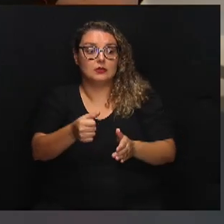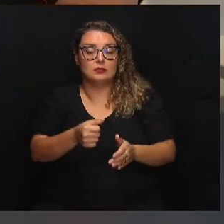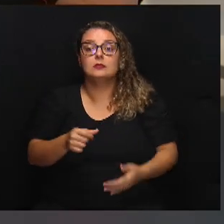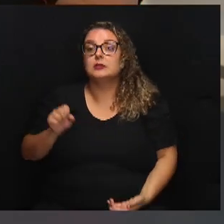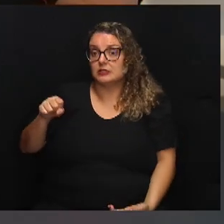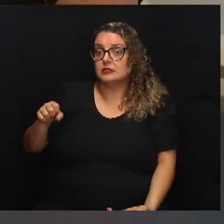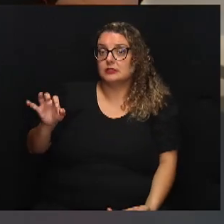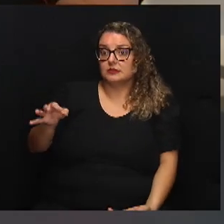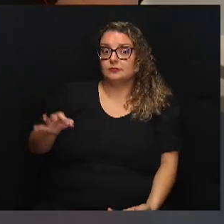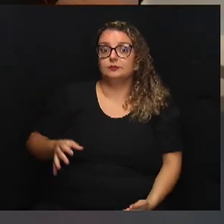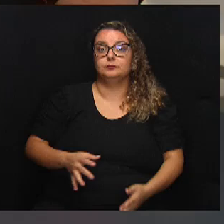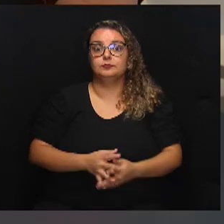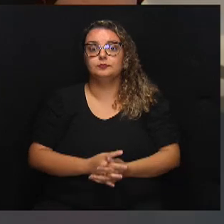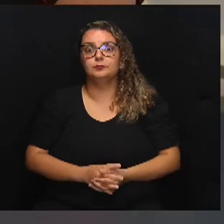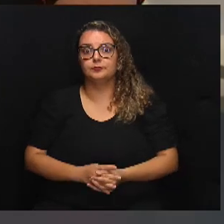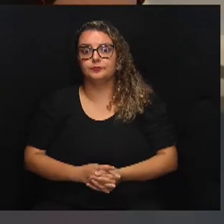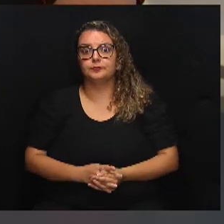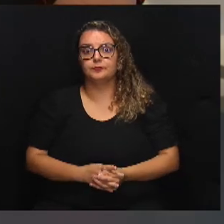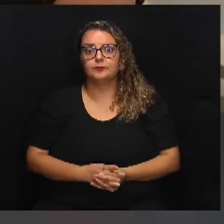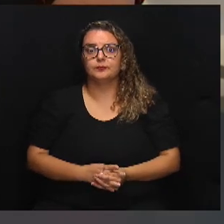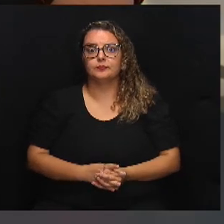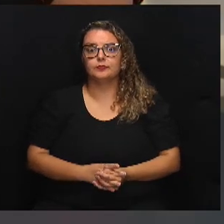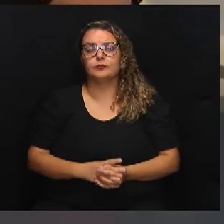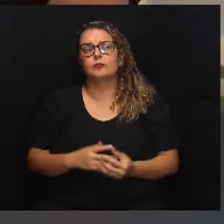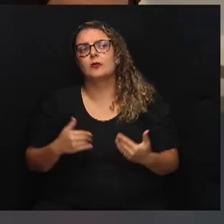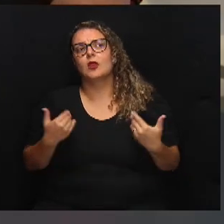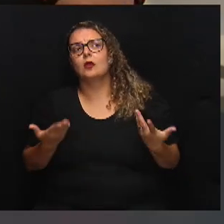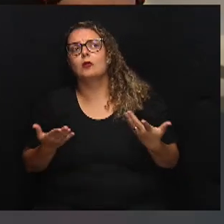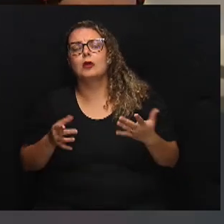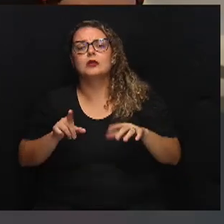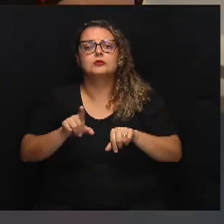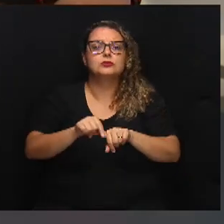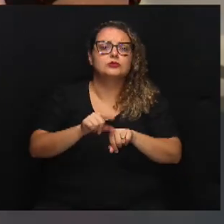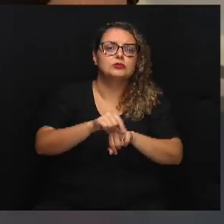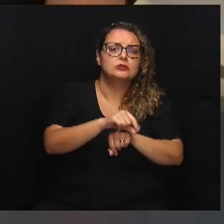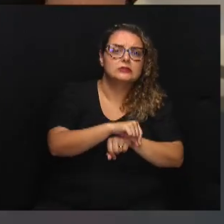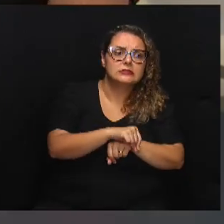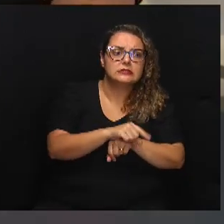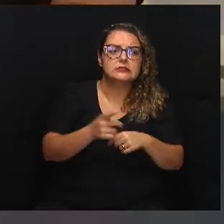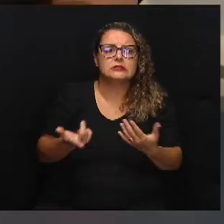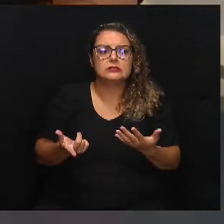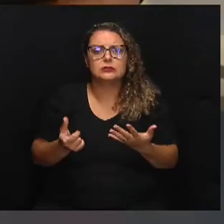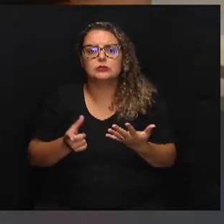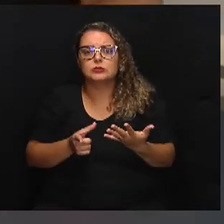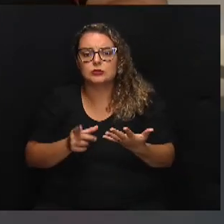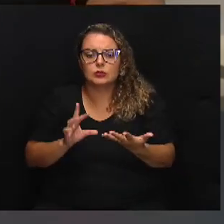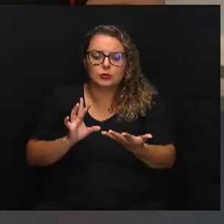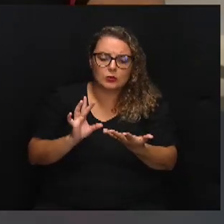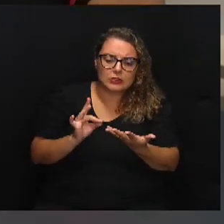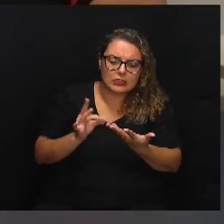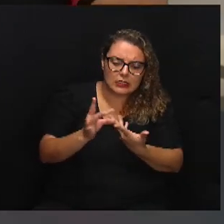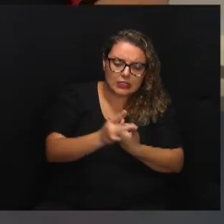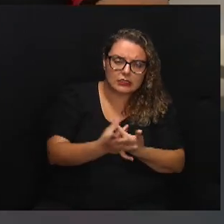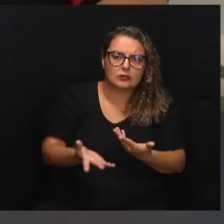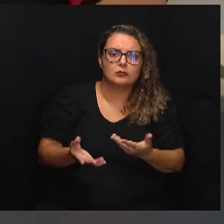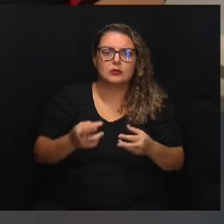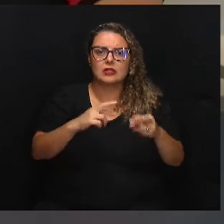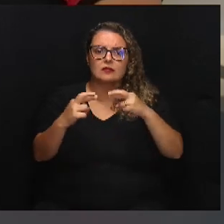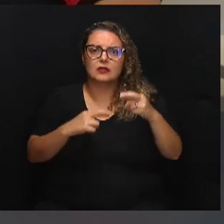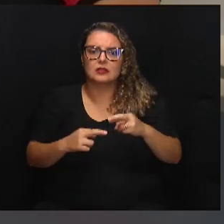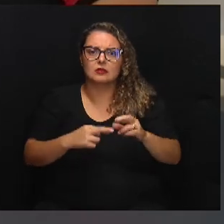aí. Bom, quais são os critérios que são avaliados numa redação? As pessoas normalmente falam,